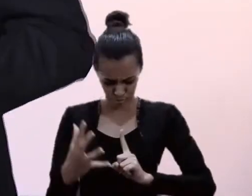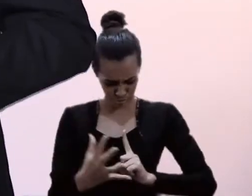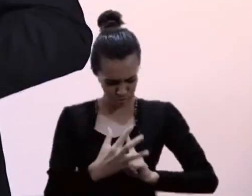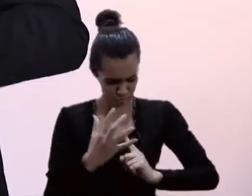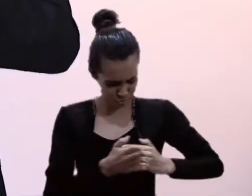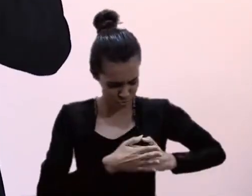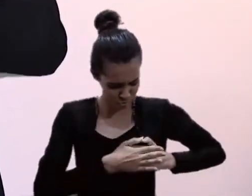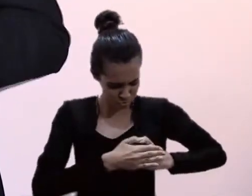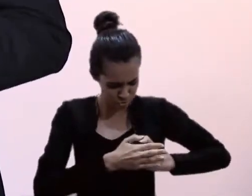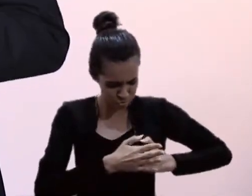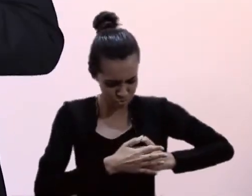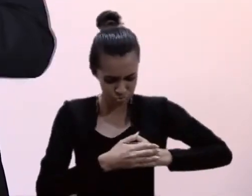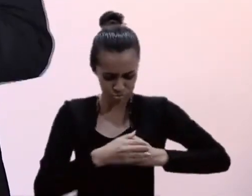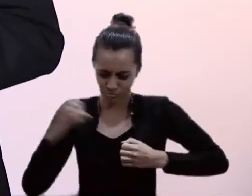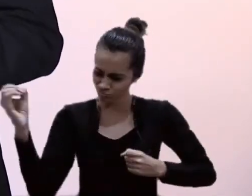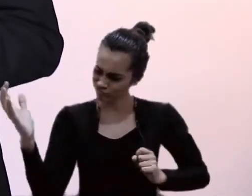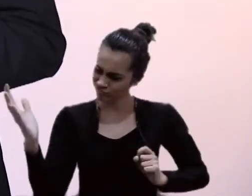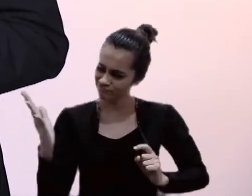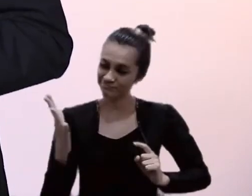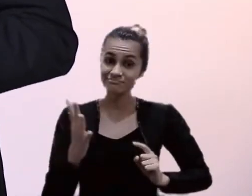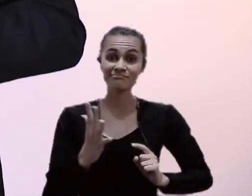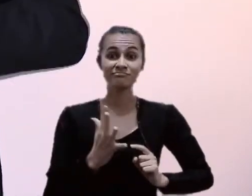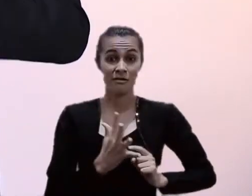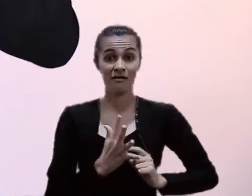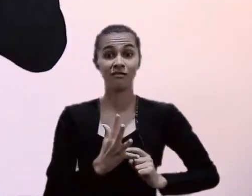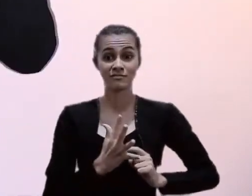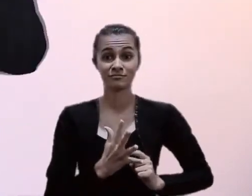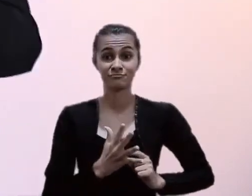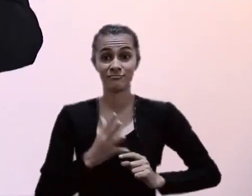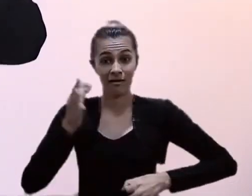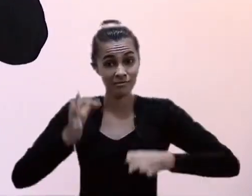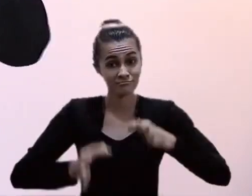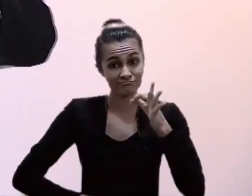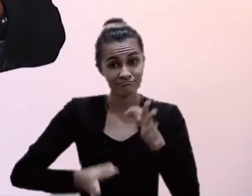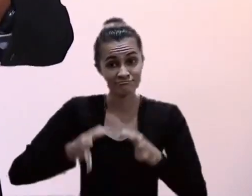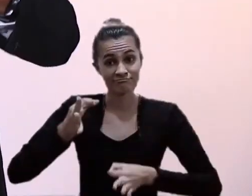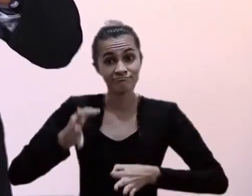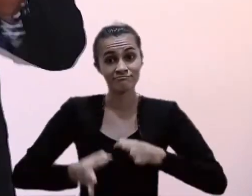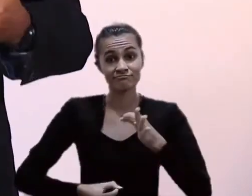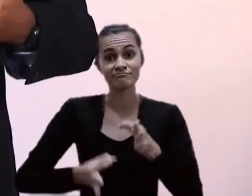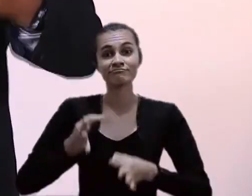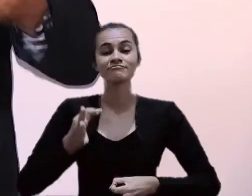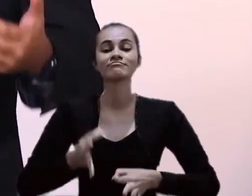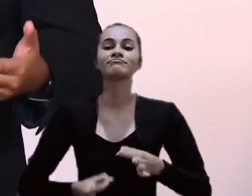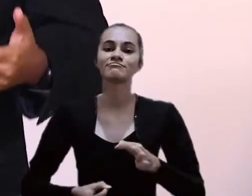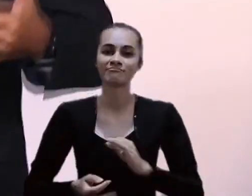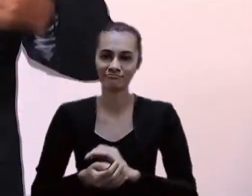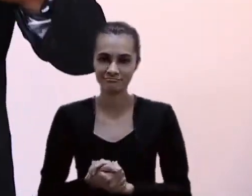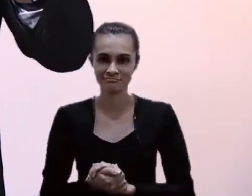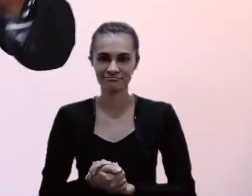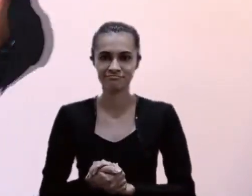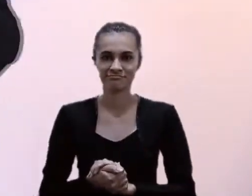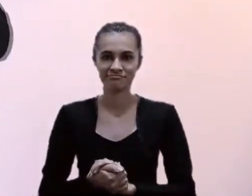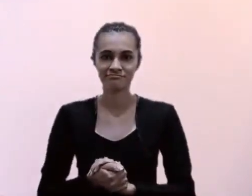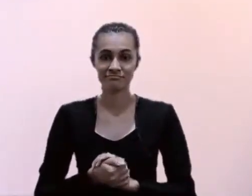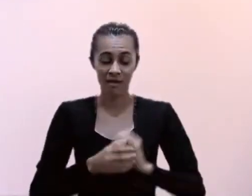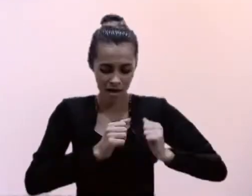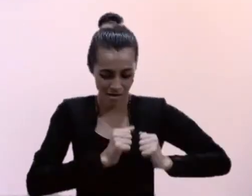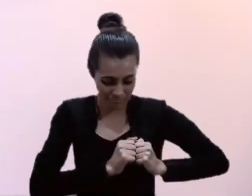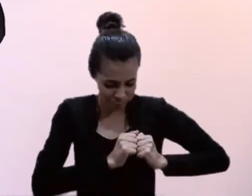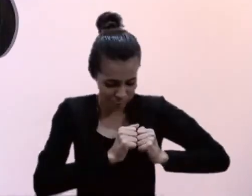brilhantes raios do sol da justiça. Ela abre as janelas da alma para o